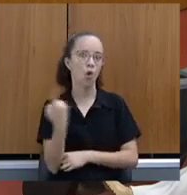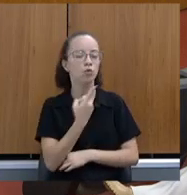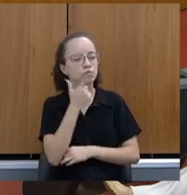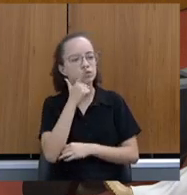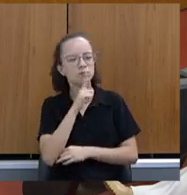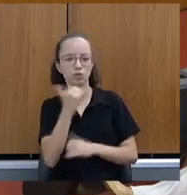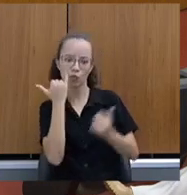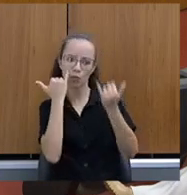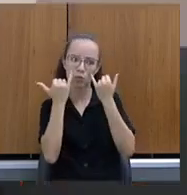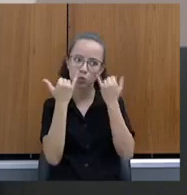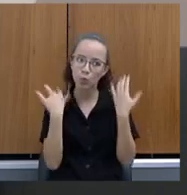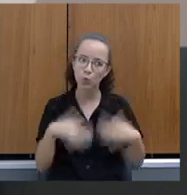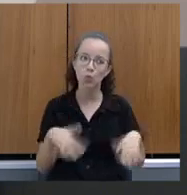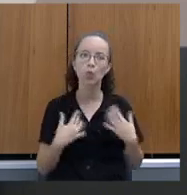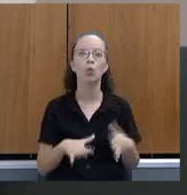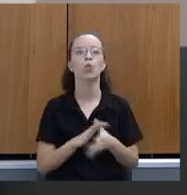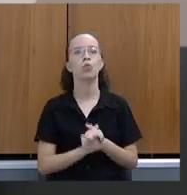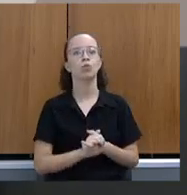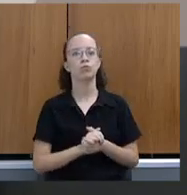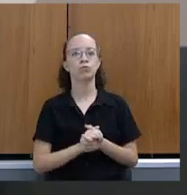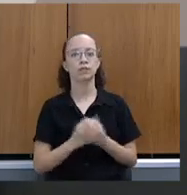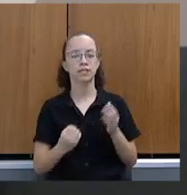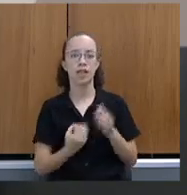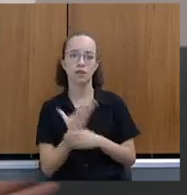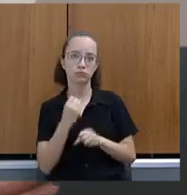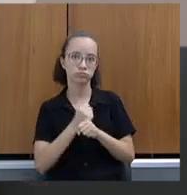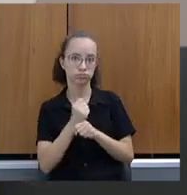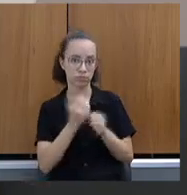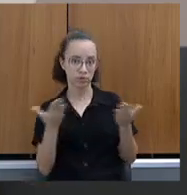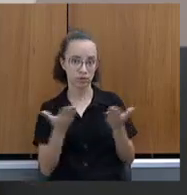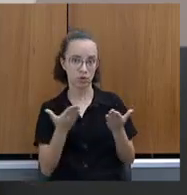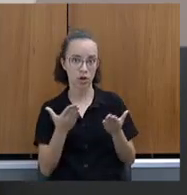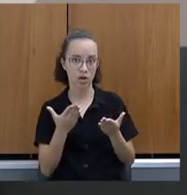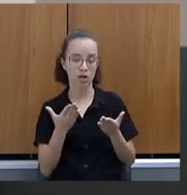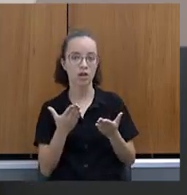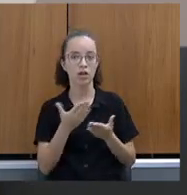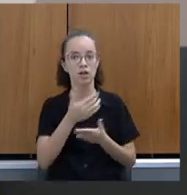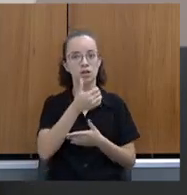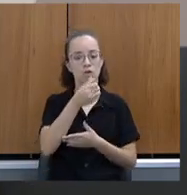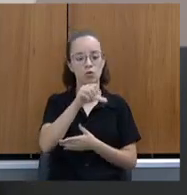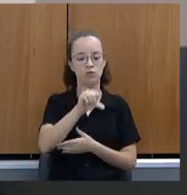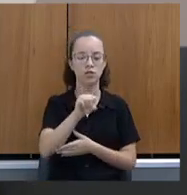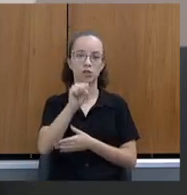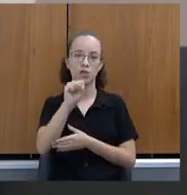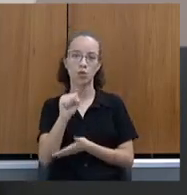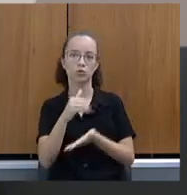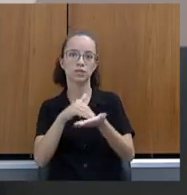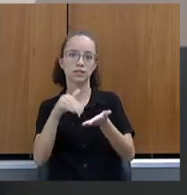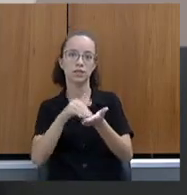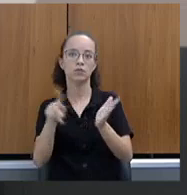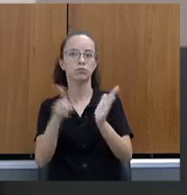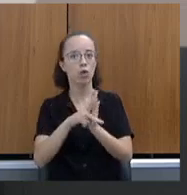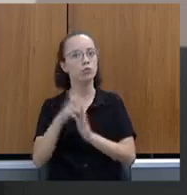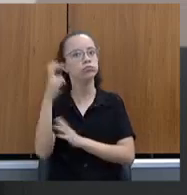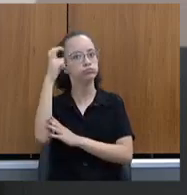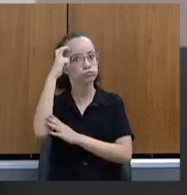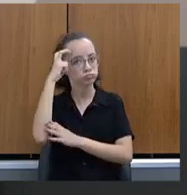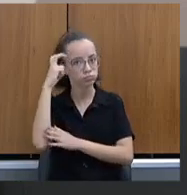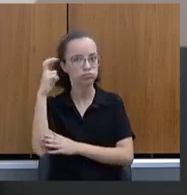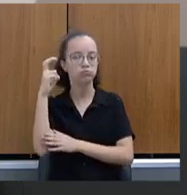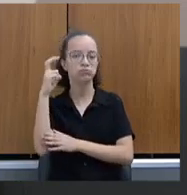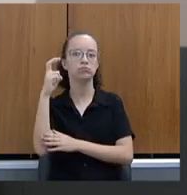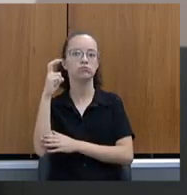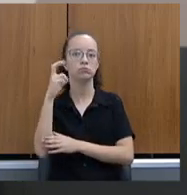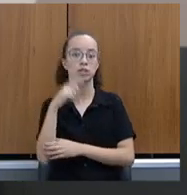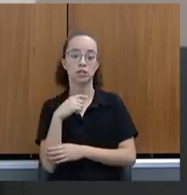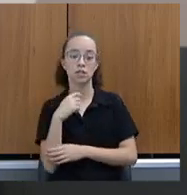muito grandes assim foram criadas esse ano eu falo do ano inteiro 98 secretarias de cultura e turismo de Minas Gerais que